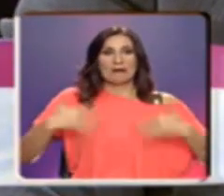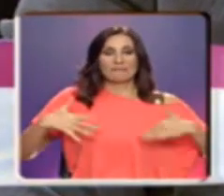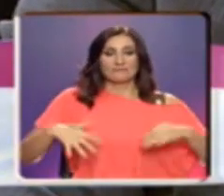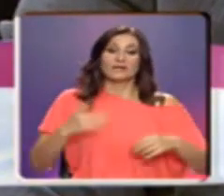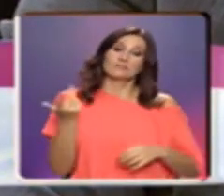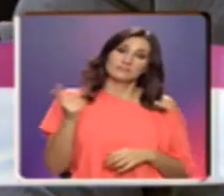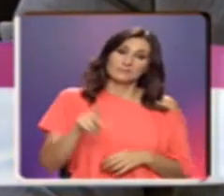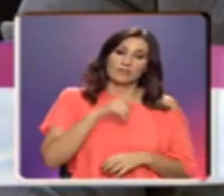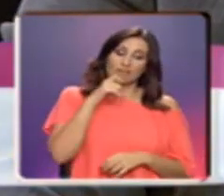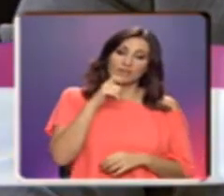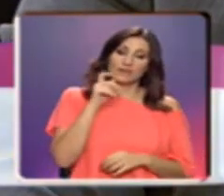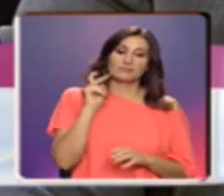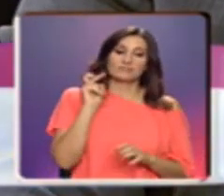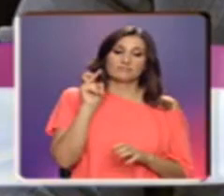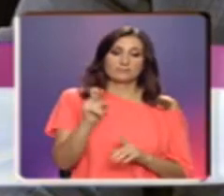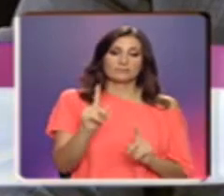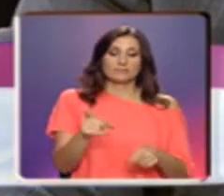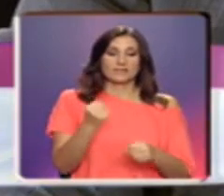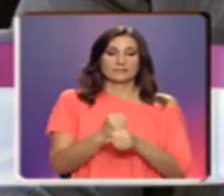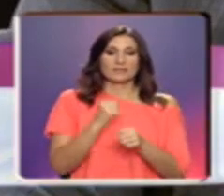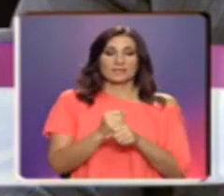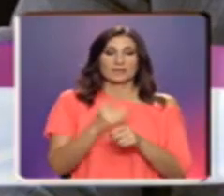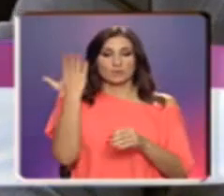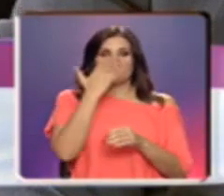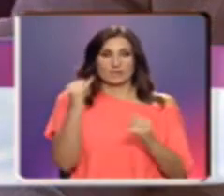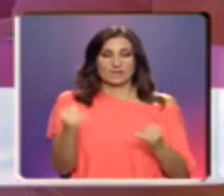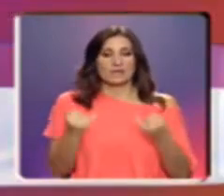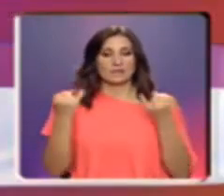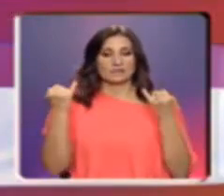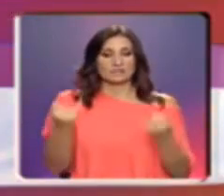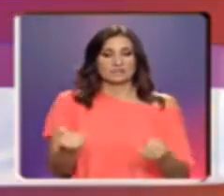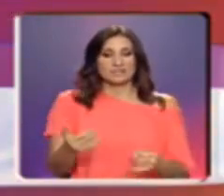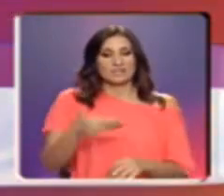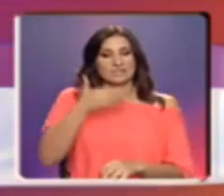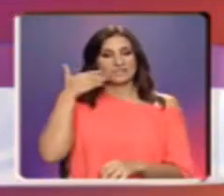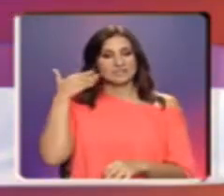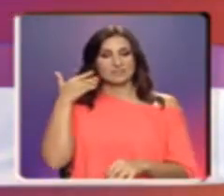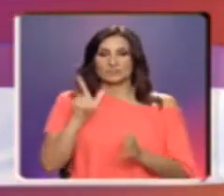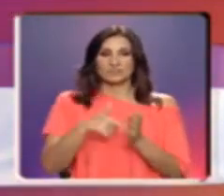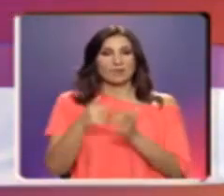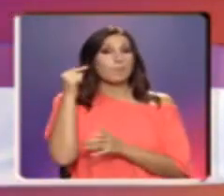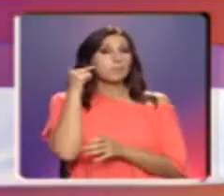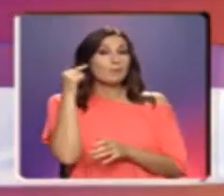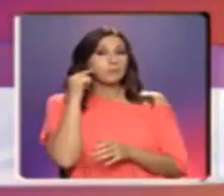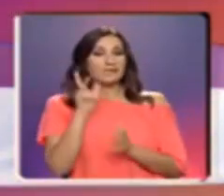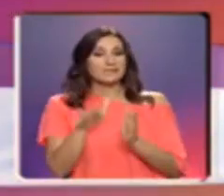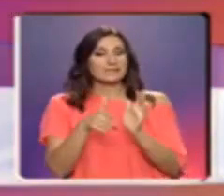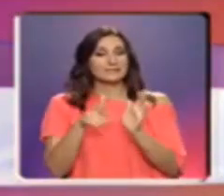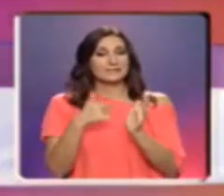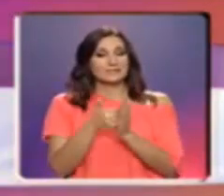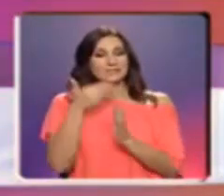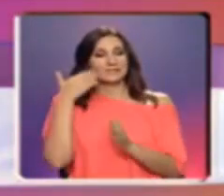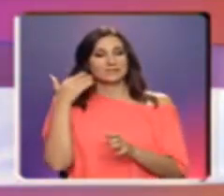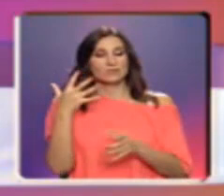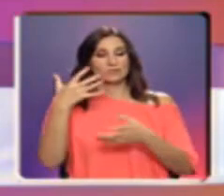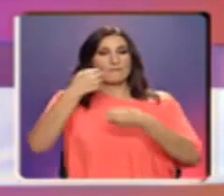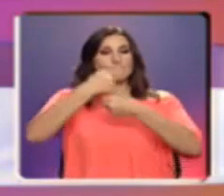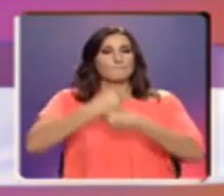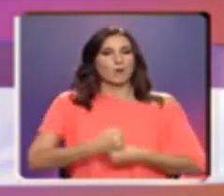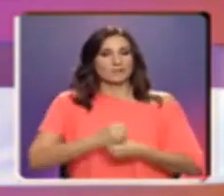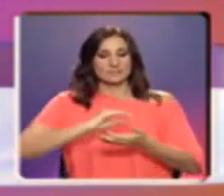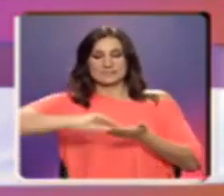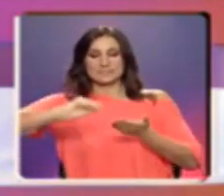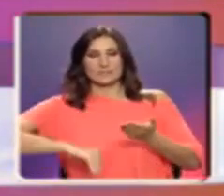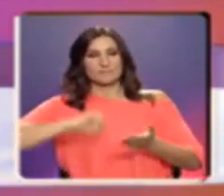assim aconteceu. Eu entrei a trabalhar no Sporting logo no dia a seguir. E cedo, que ainda, chega lá cedo, ouvi dizer. Ainda não tinha tomado posse, comecei logo